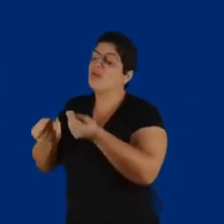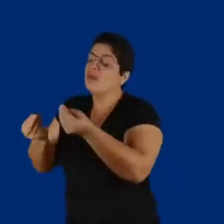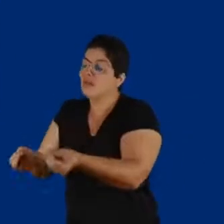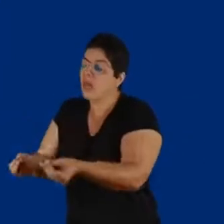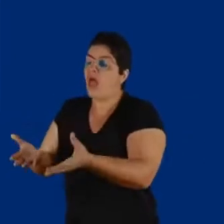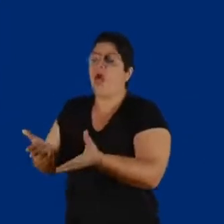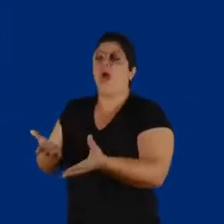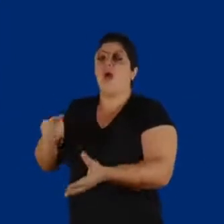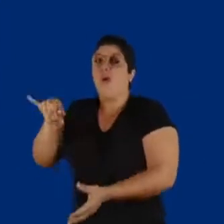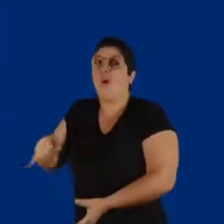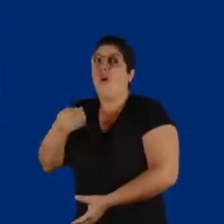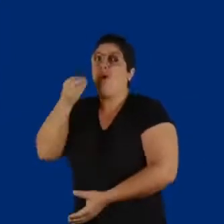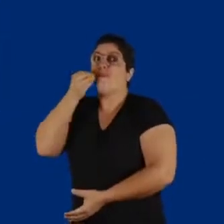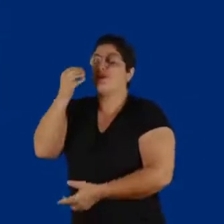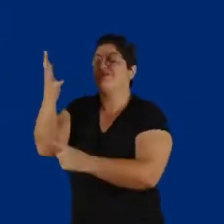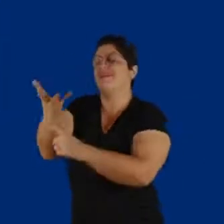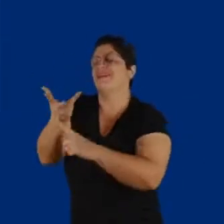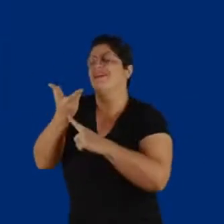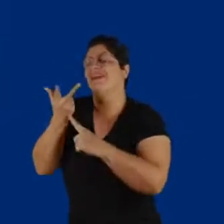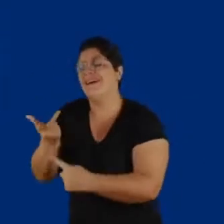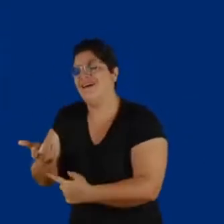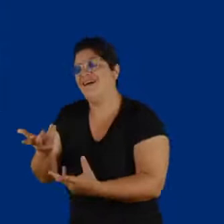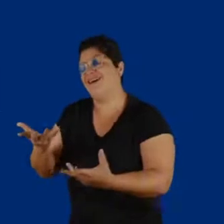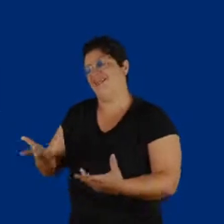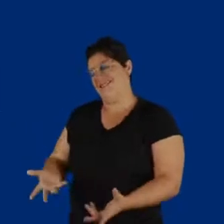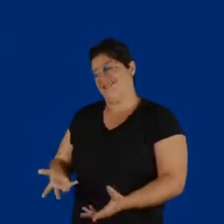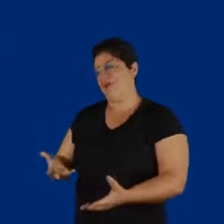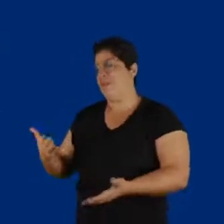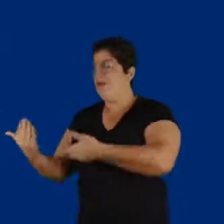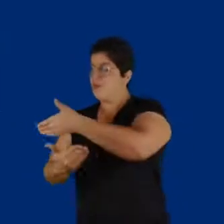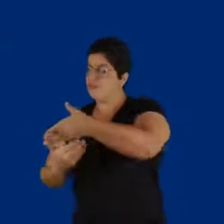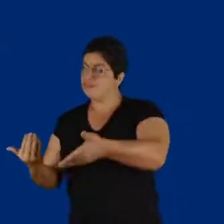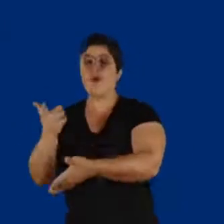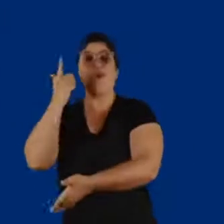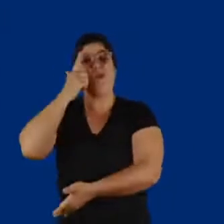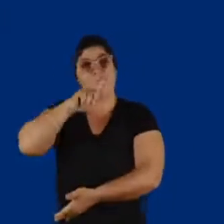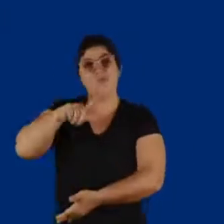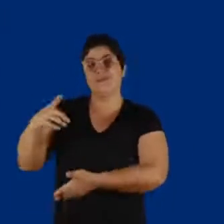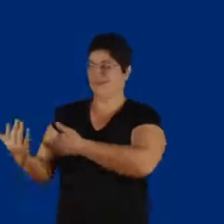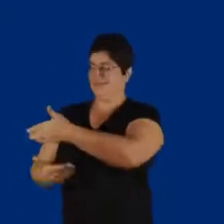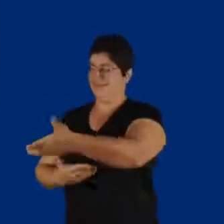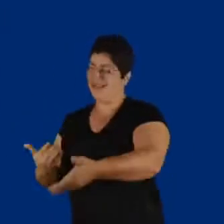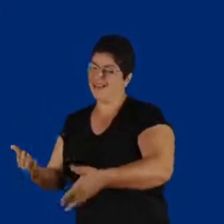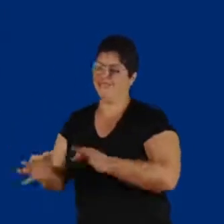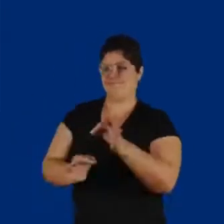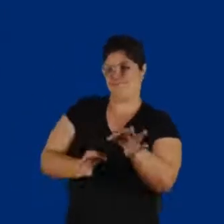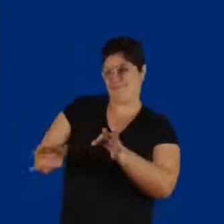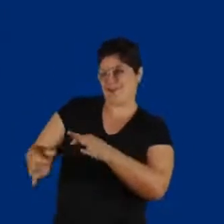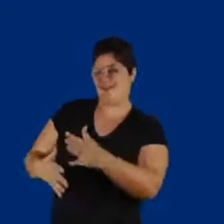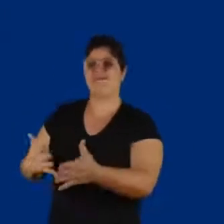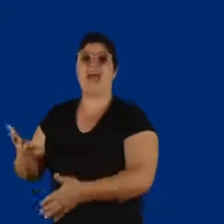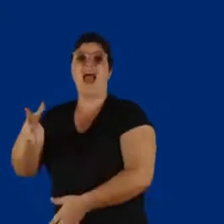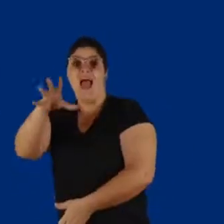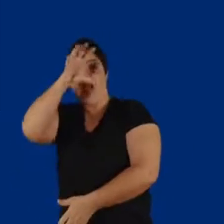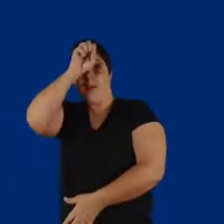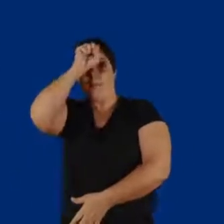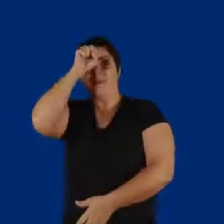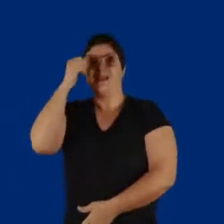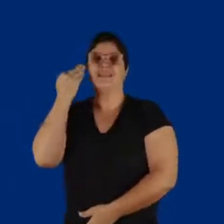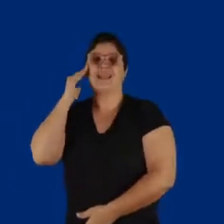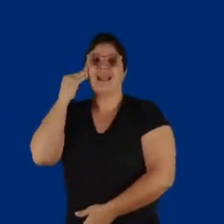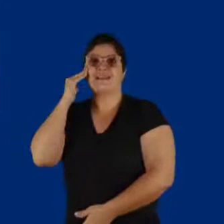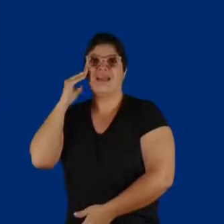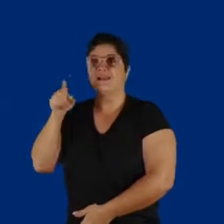oferecem oportunidades de arte para se darem bem uns com os outros, para ser articulados e para aprender como entender que eles